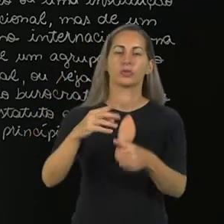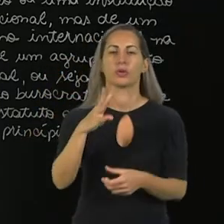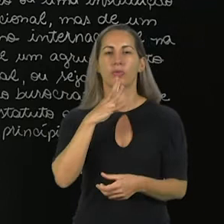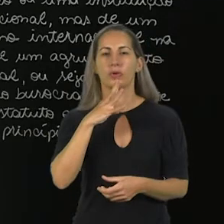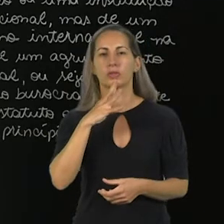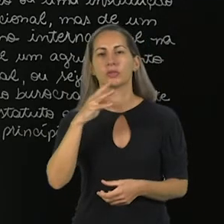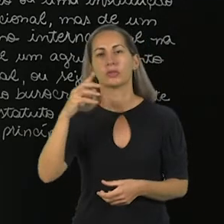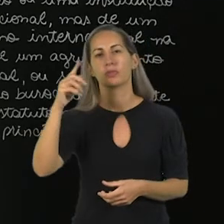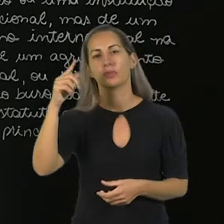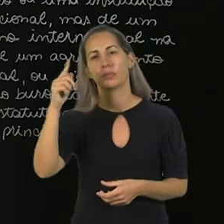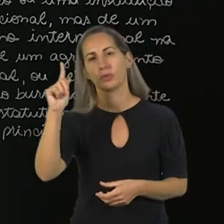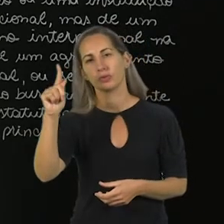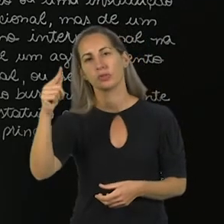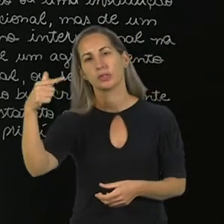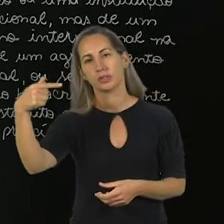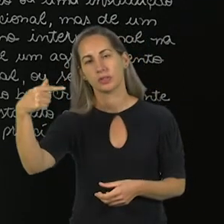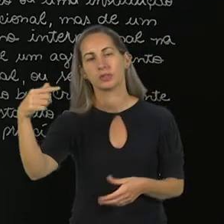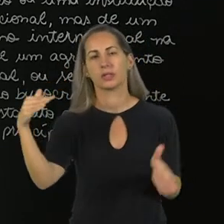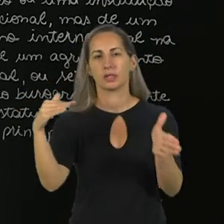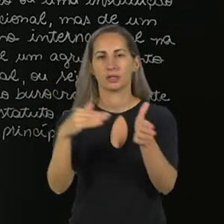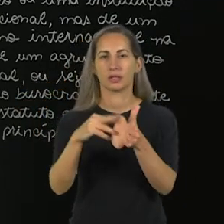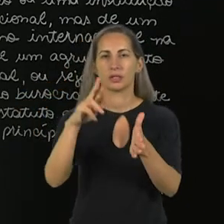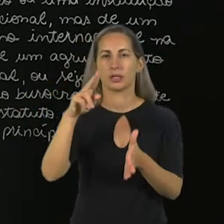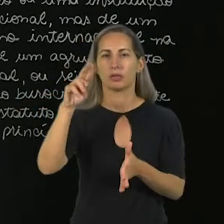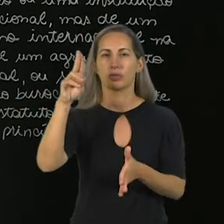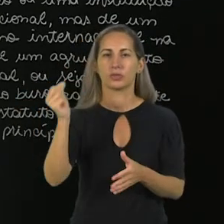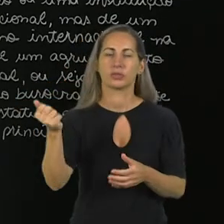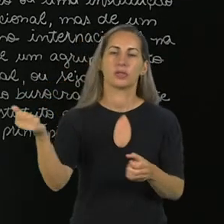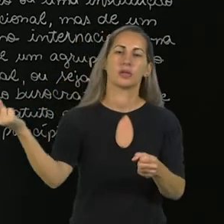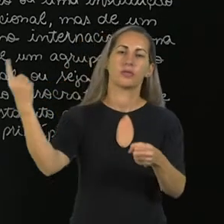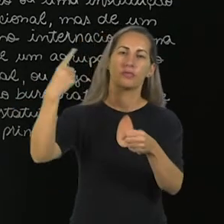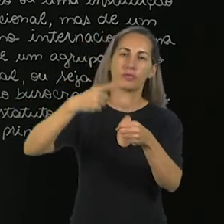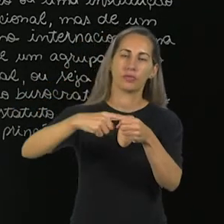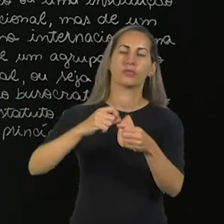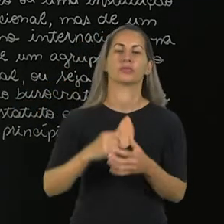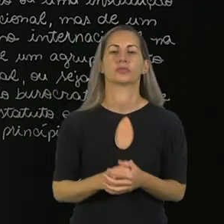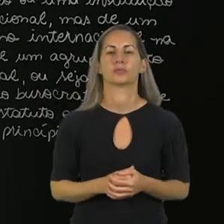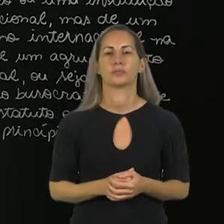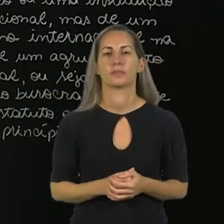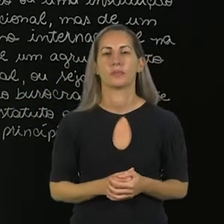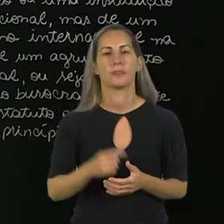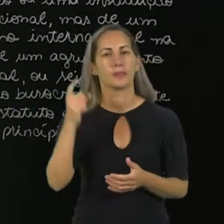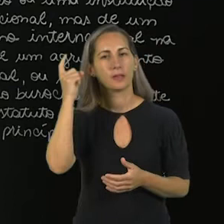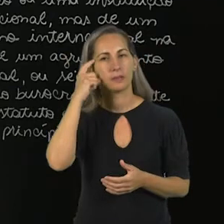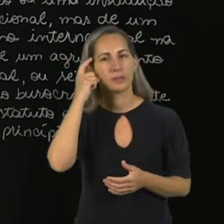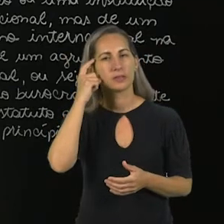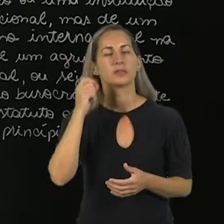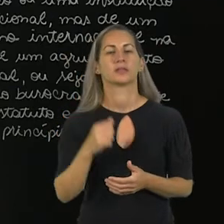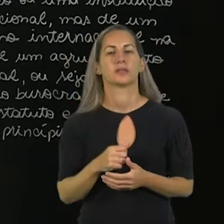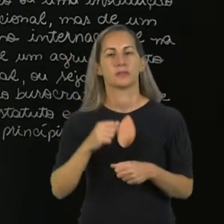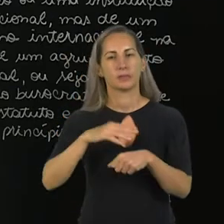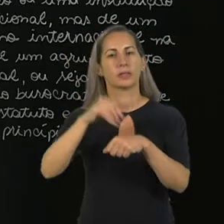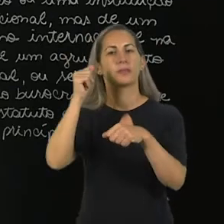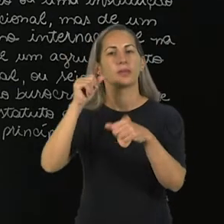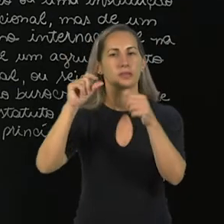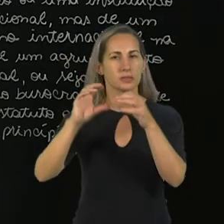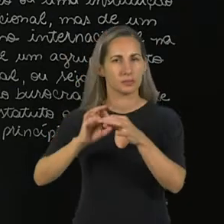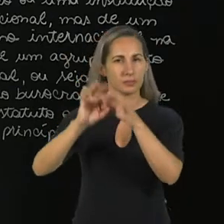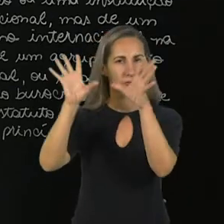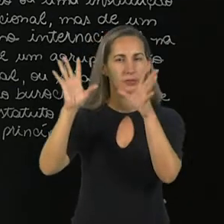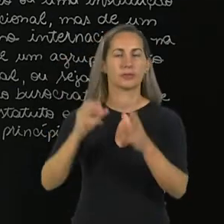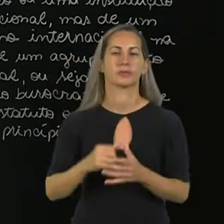como G7 até que a Rússia volte a ter aí um pensamento mais